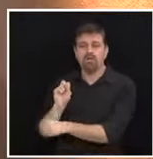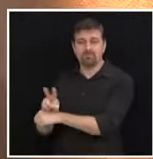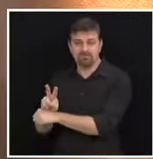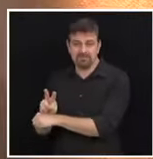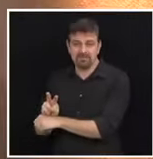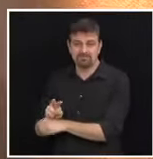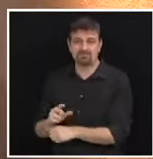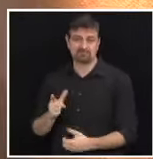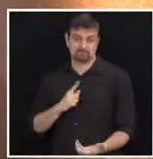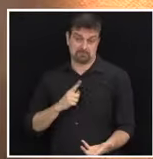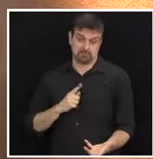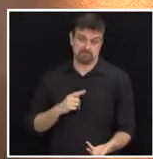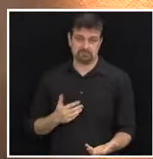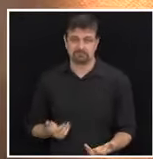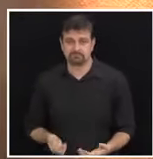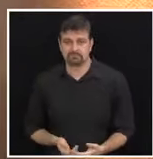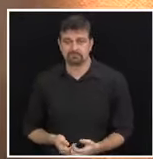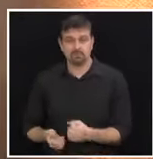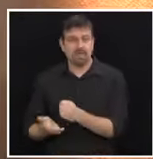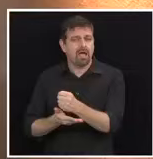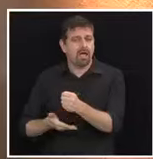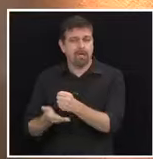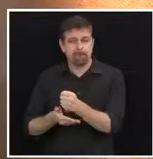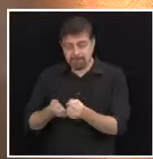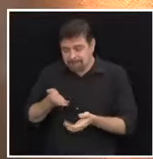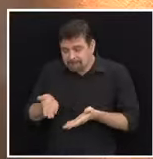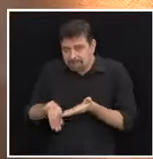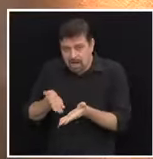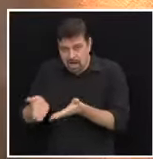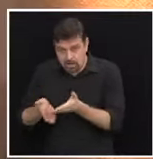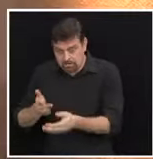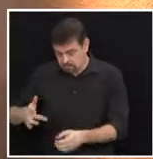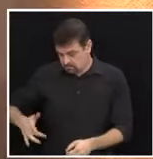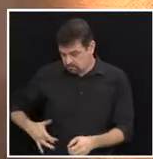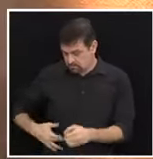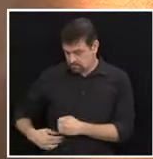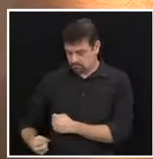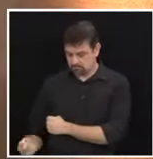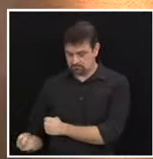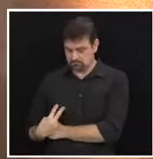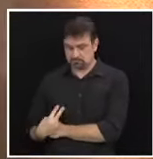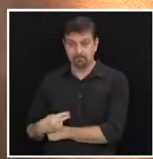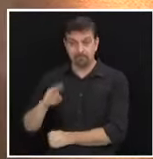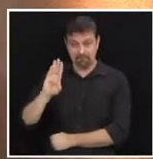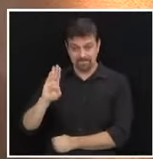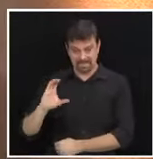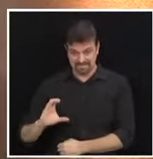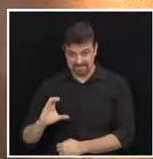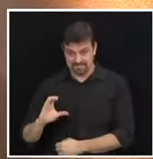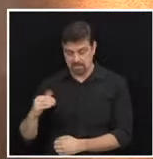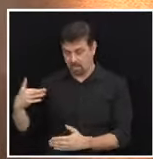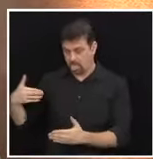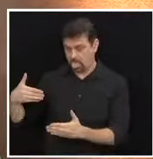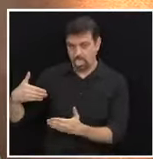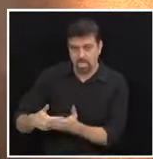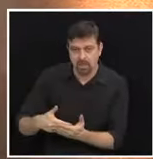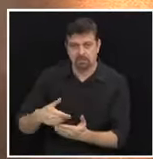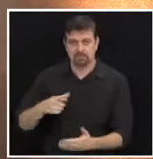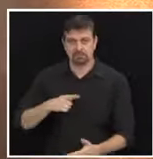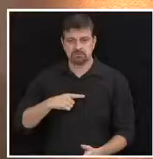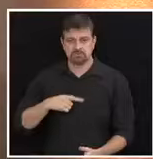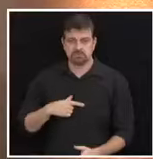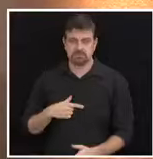Mas, basicamente, o tratamento da hepatite B e C, até recentemente, ele tinha um